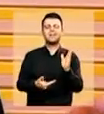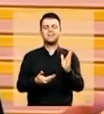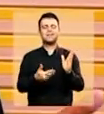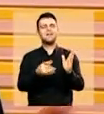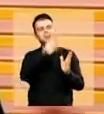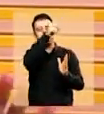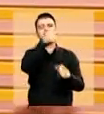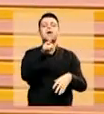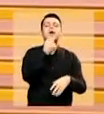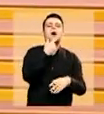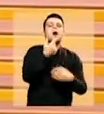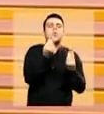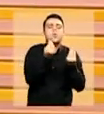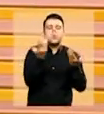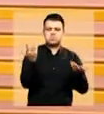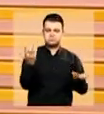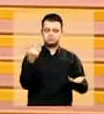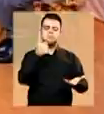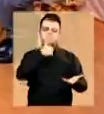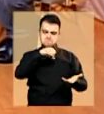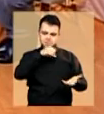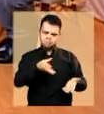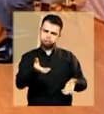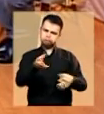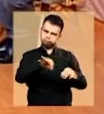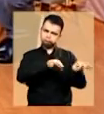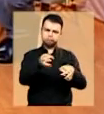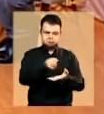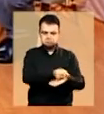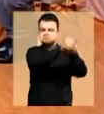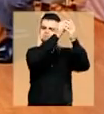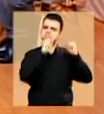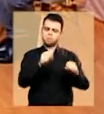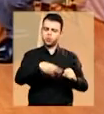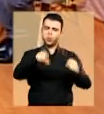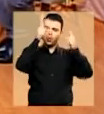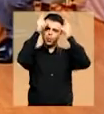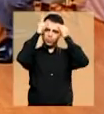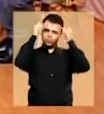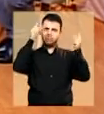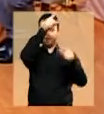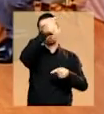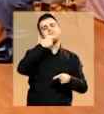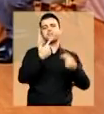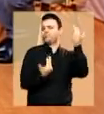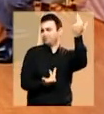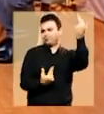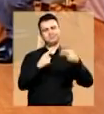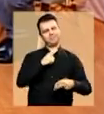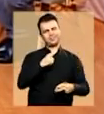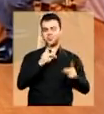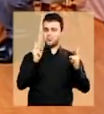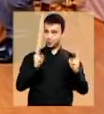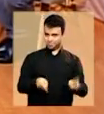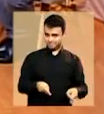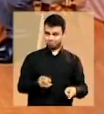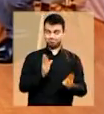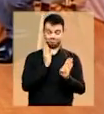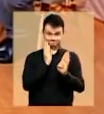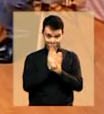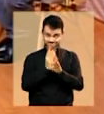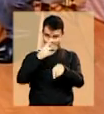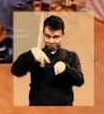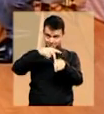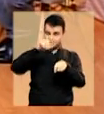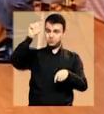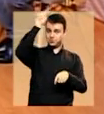ser administrado, só para deixar as mães tranquilas, né? Pode mandar os remédios. Vai ter remédio lá também, né? Só que lá tem uma coisa, muitos dos remédios